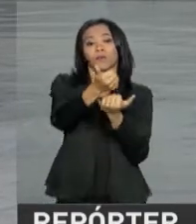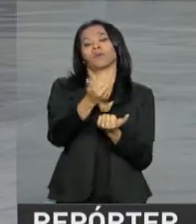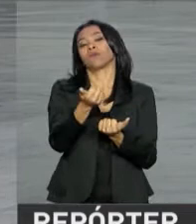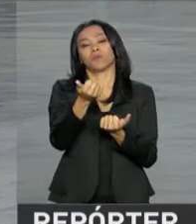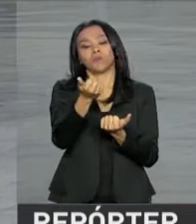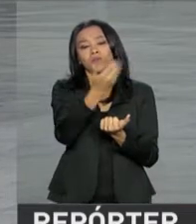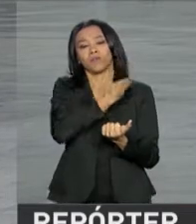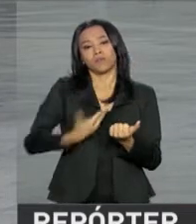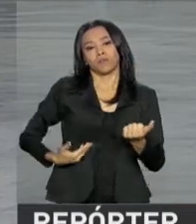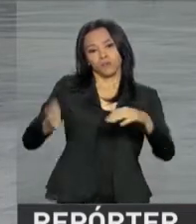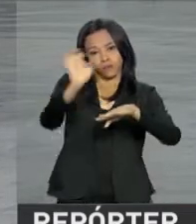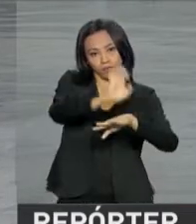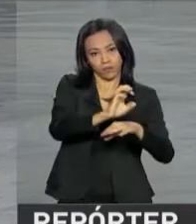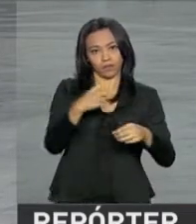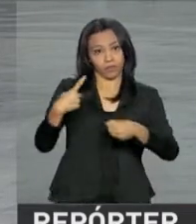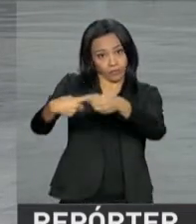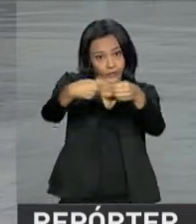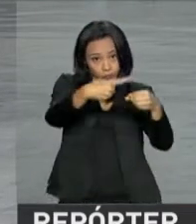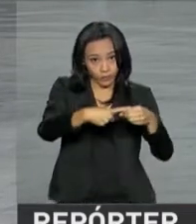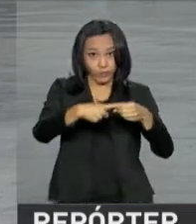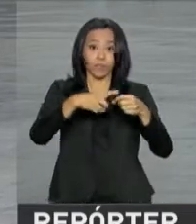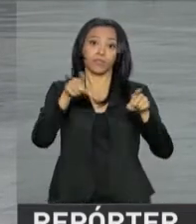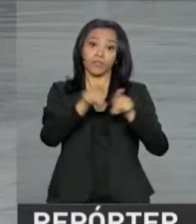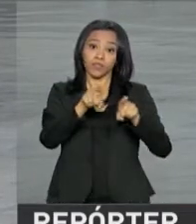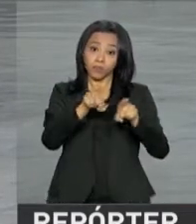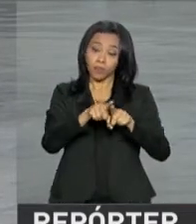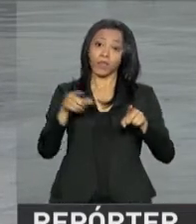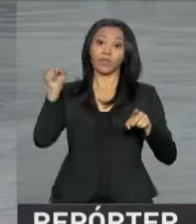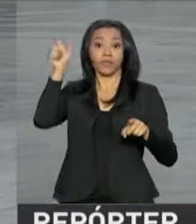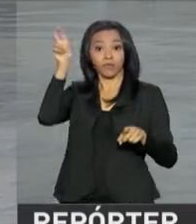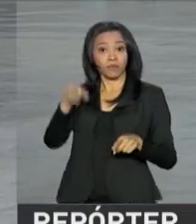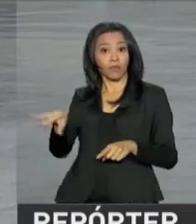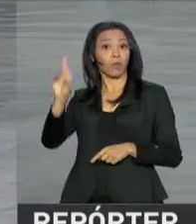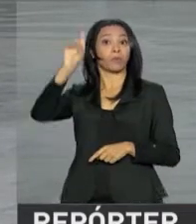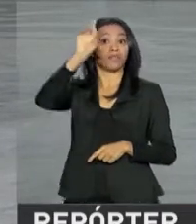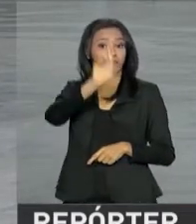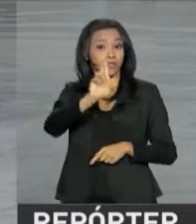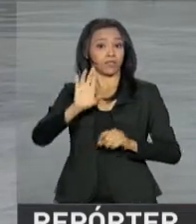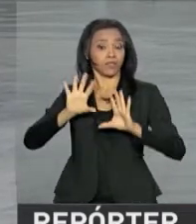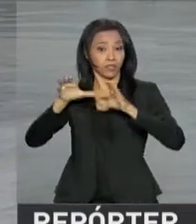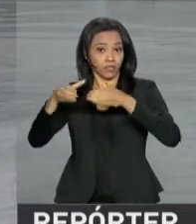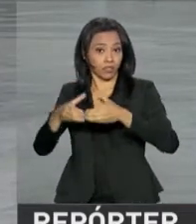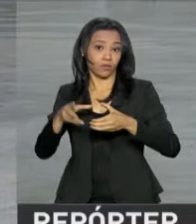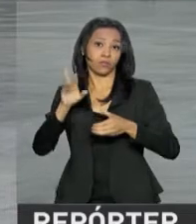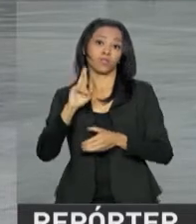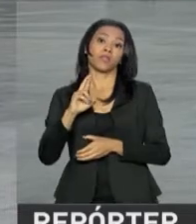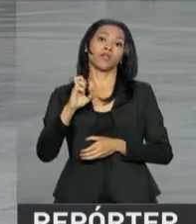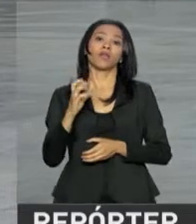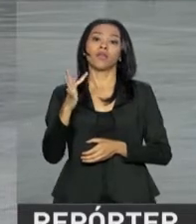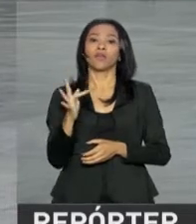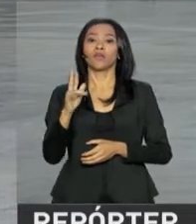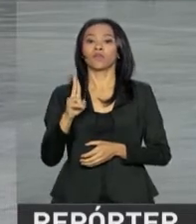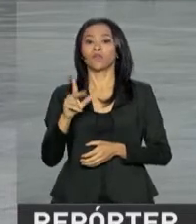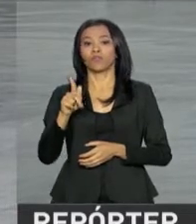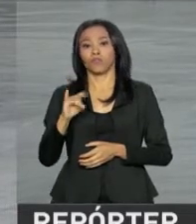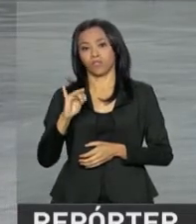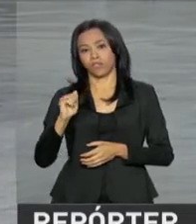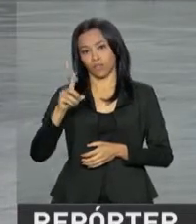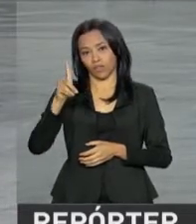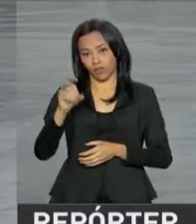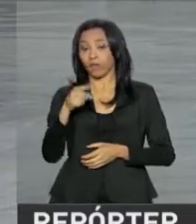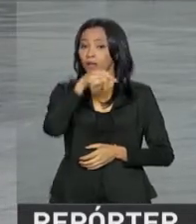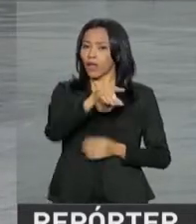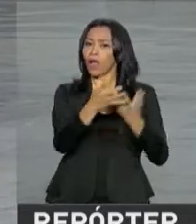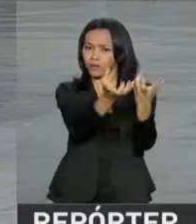das prefeituras e do alto comissariado das nações unidas para refugiados os imigrantes são acolhidos passam por atendimento